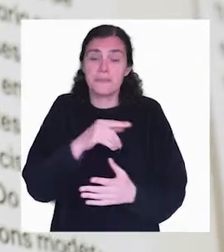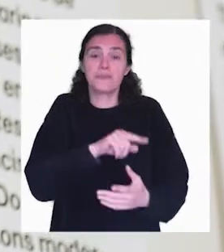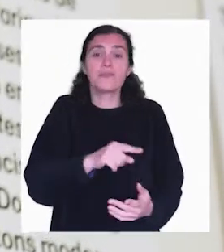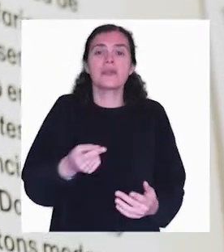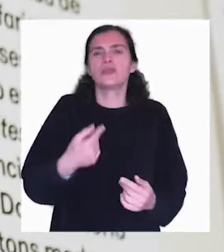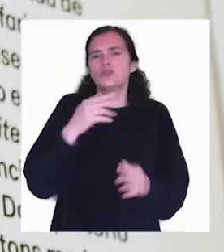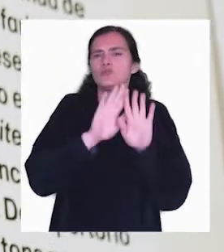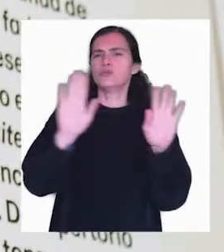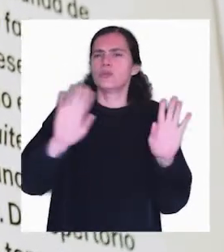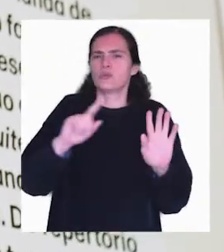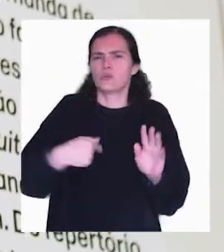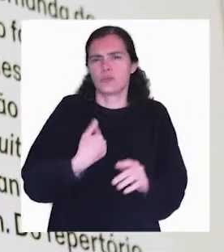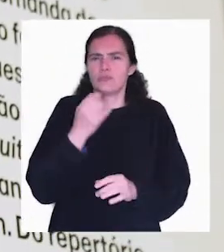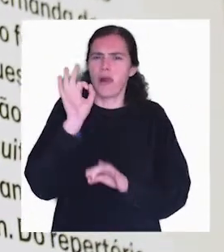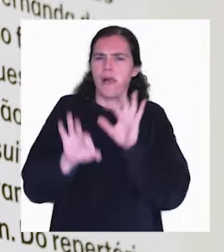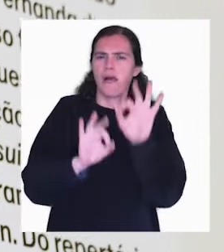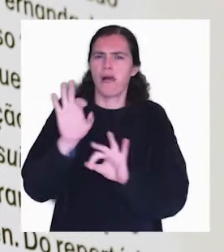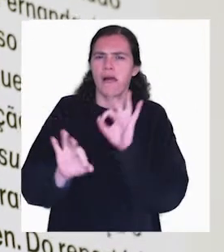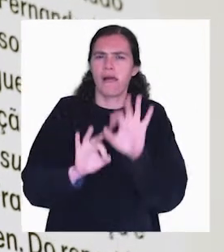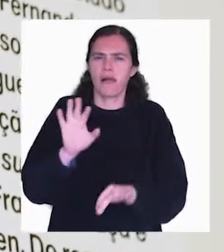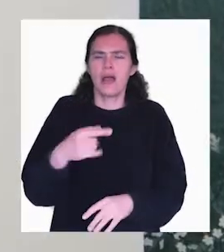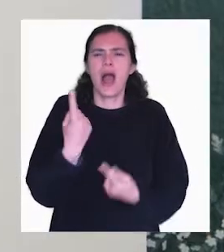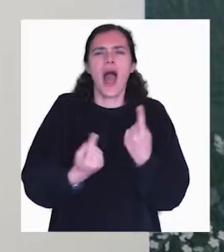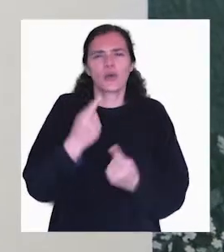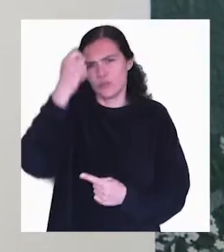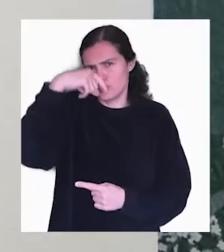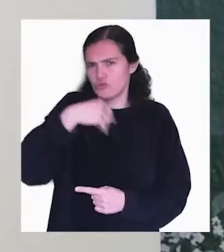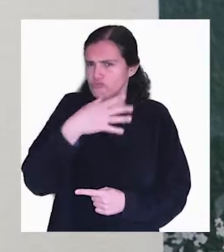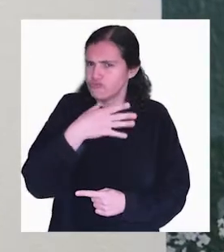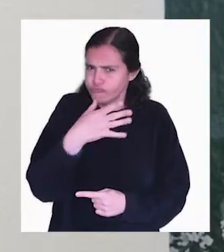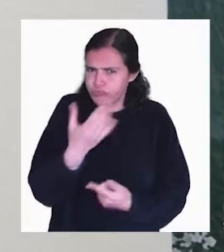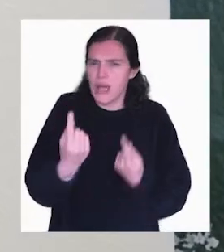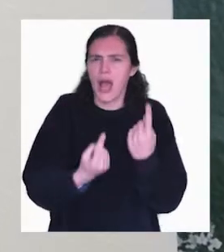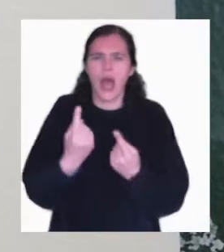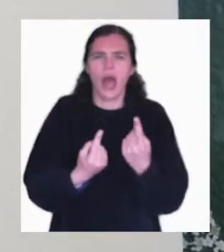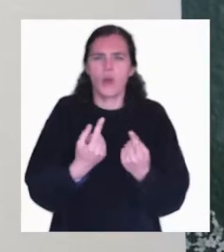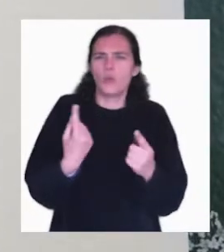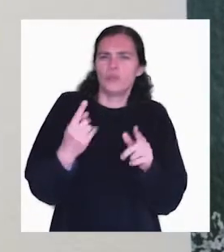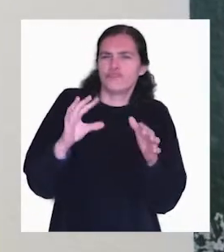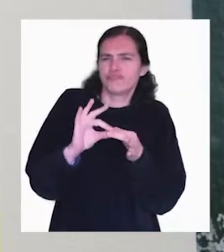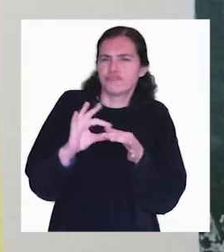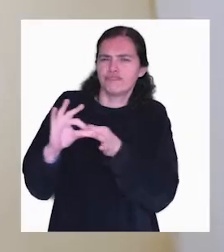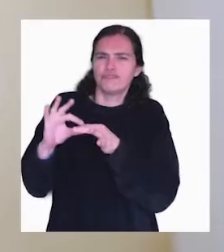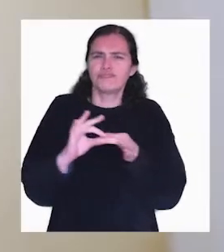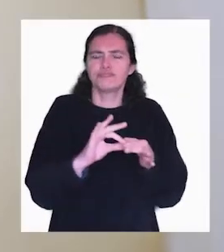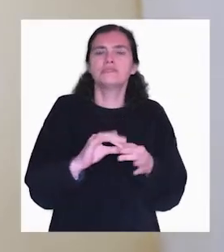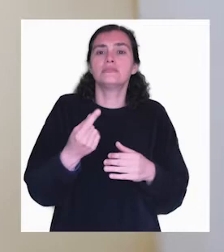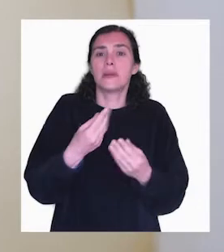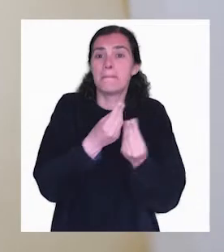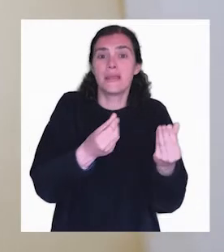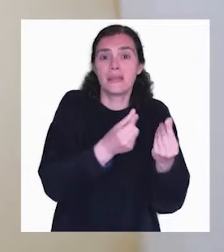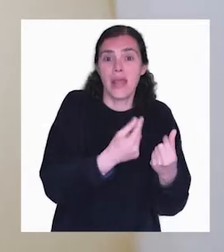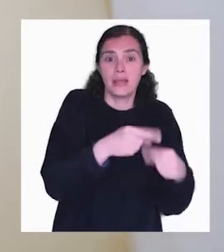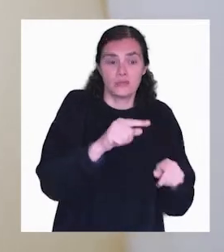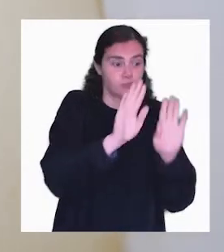também sugerimos algumas narrativas, sugerimos alguns pontos de relação com os materiais que